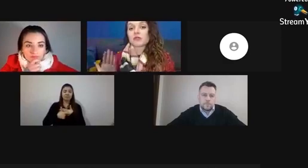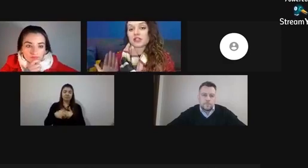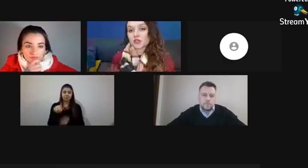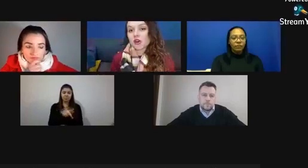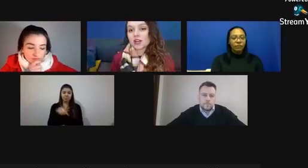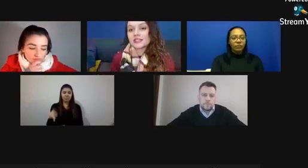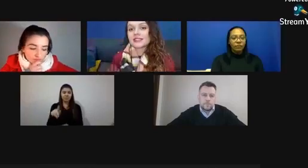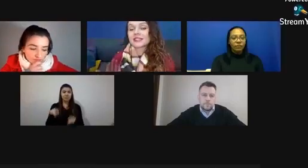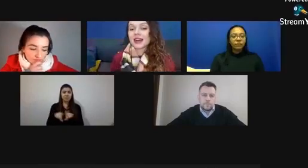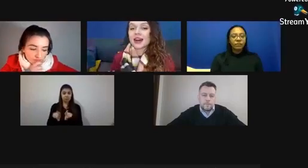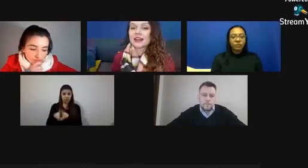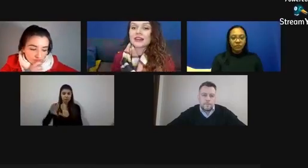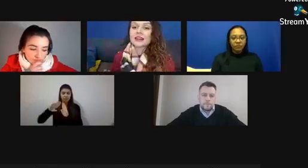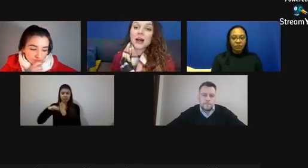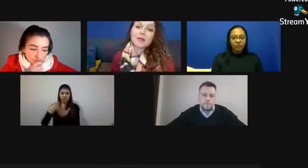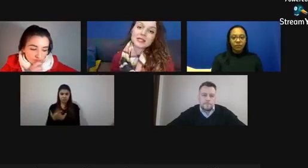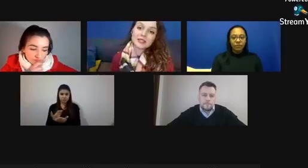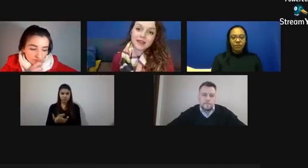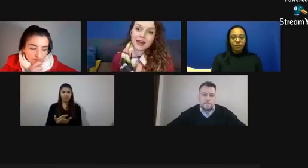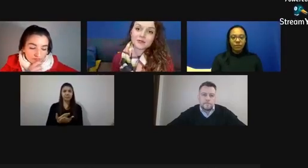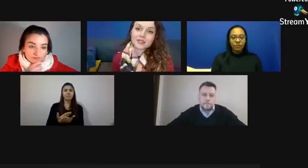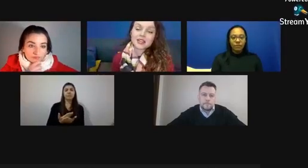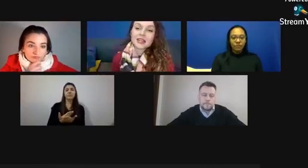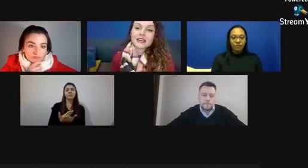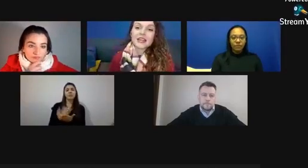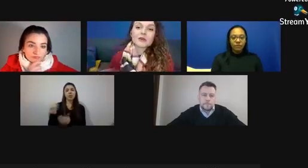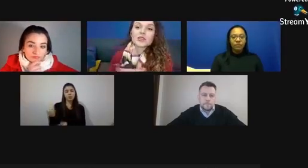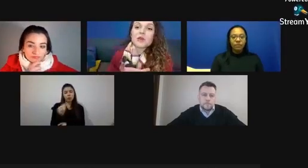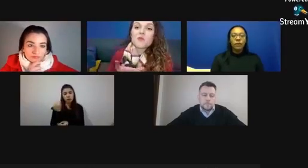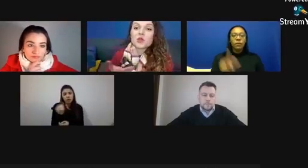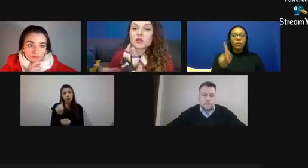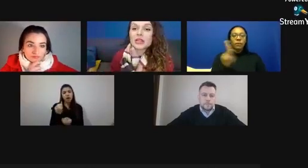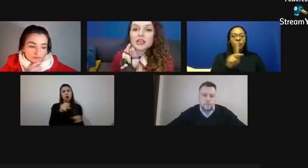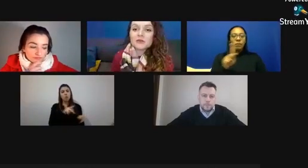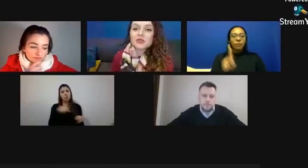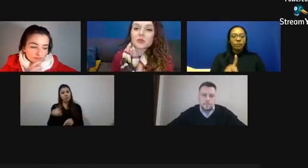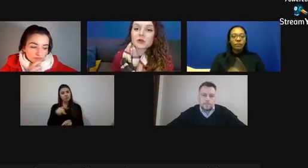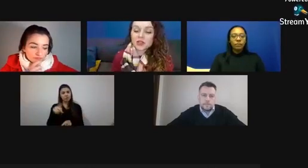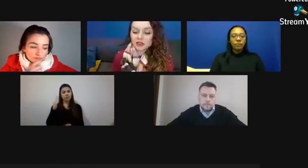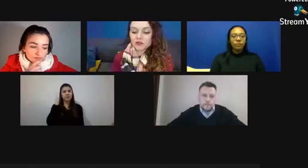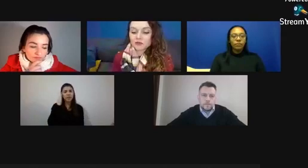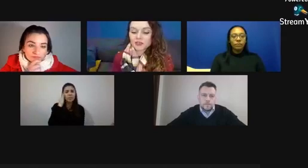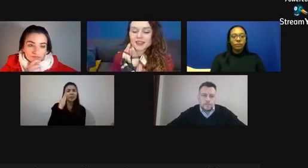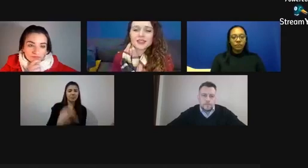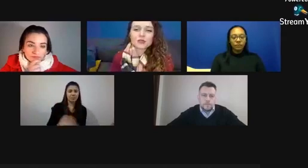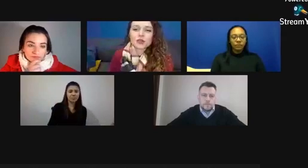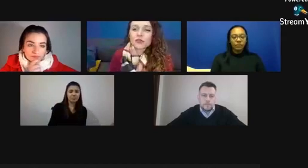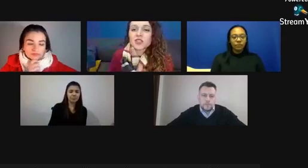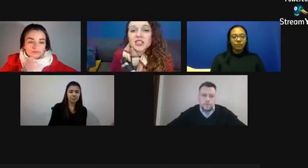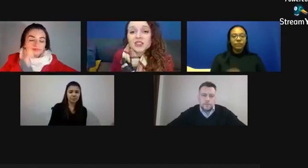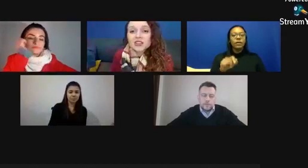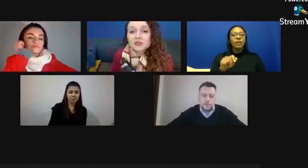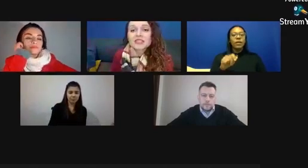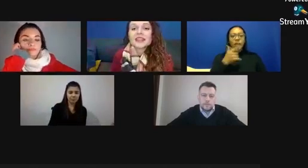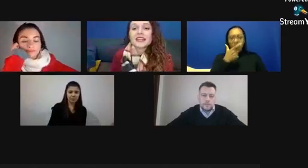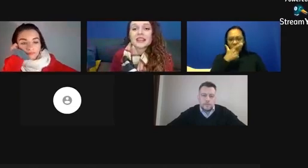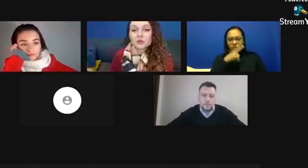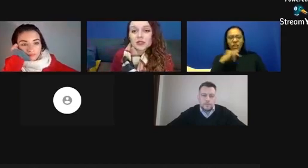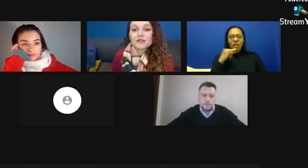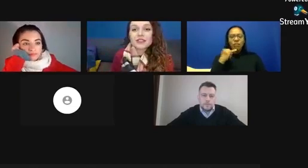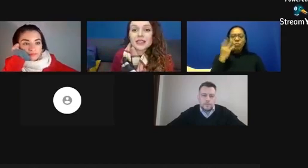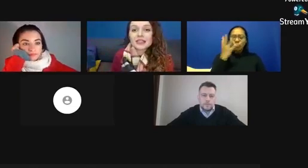também dos professores estarem capacitados. E aí eu achei muito lindo esse projeto de vocês em todos os